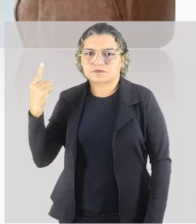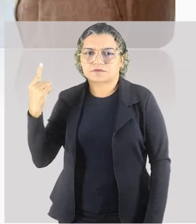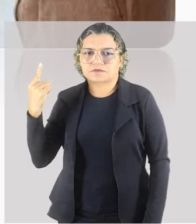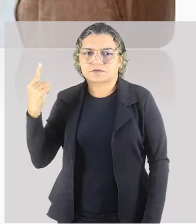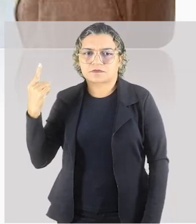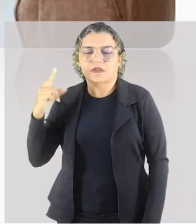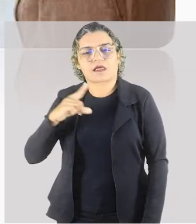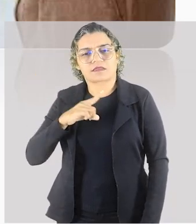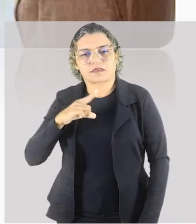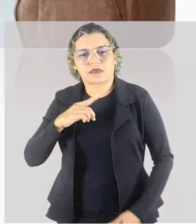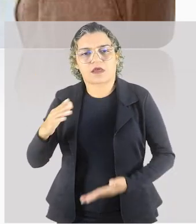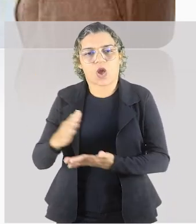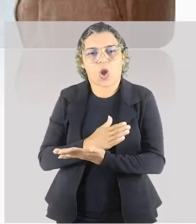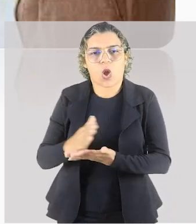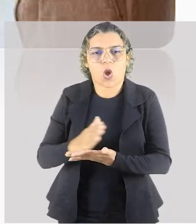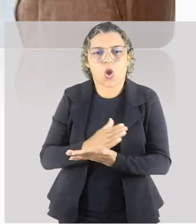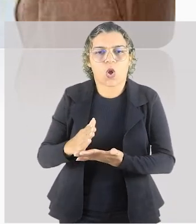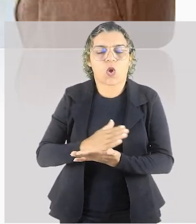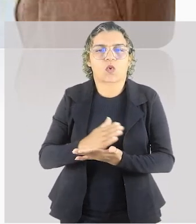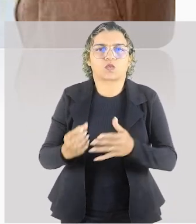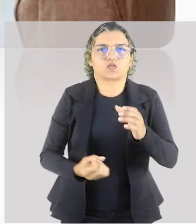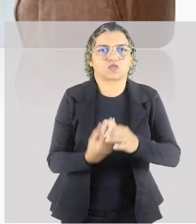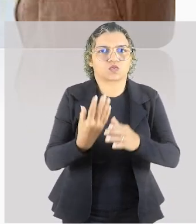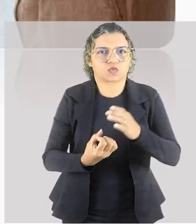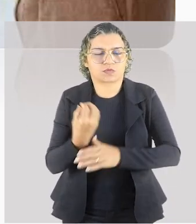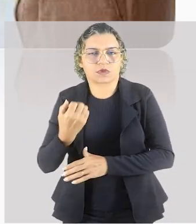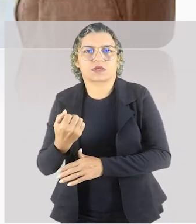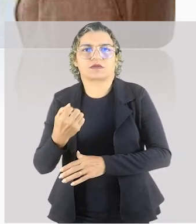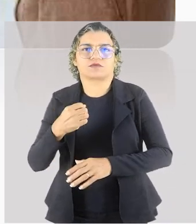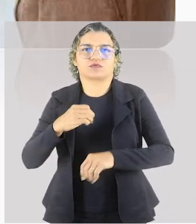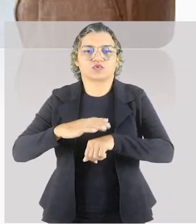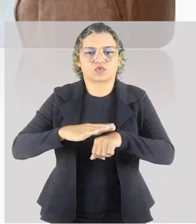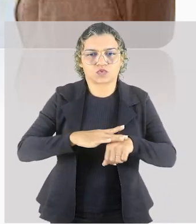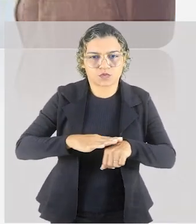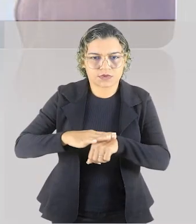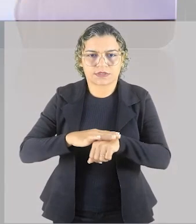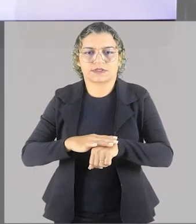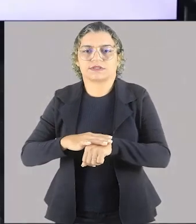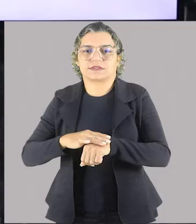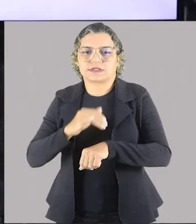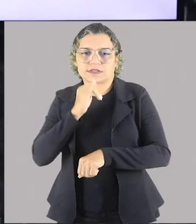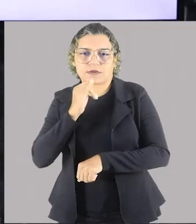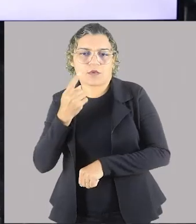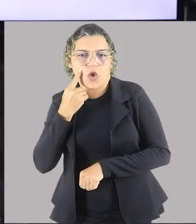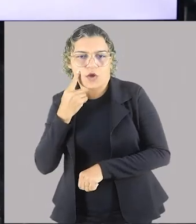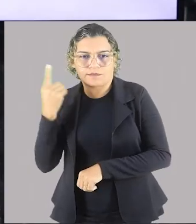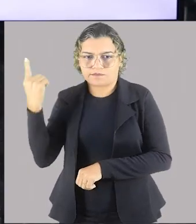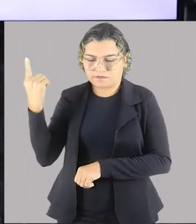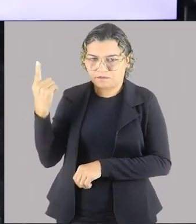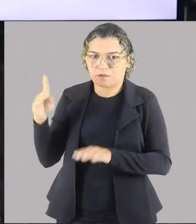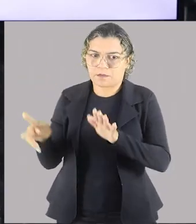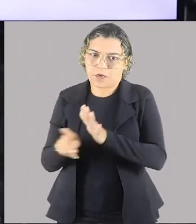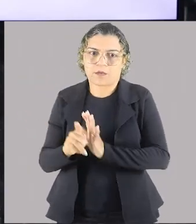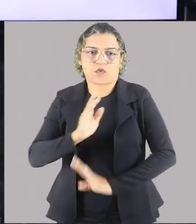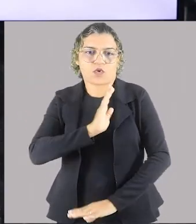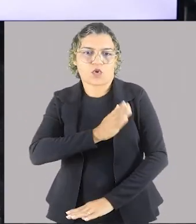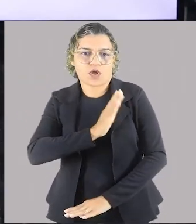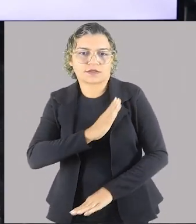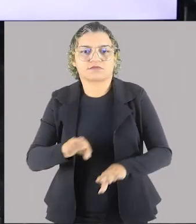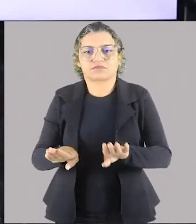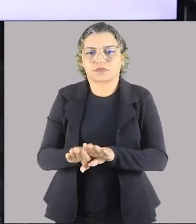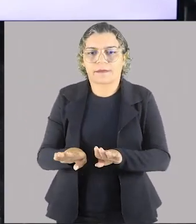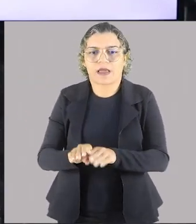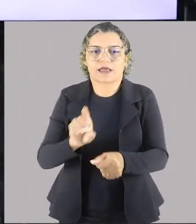provoca o surgimento de outras doenças, tais como cardiopatias e diabetes. Então, o distúrbio metabólico é uma